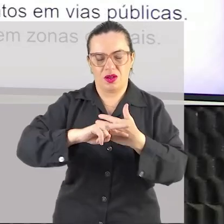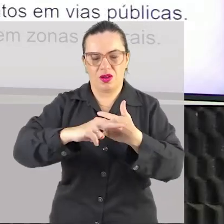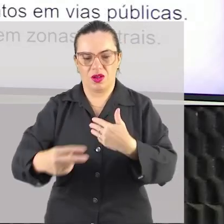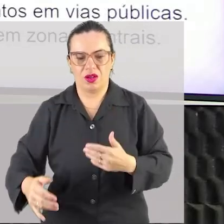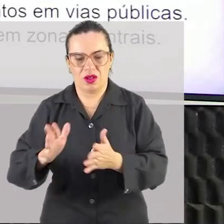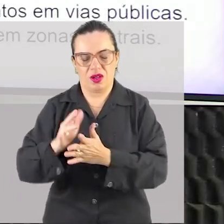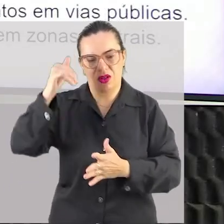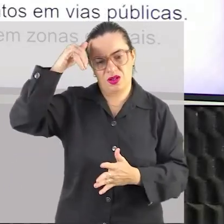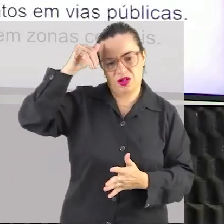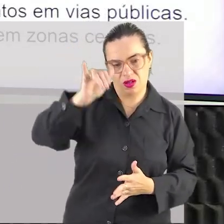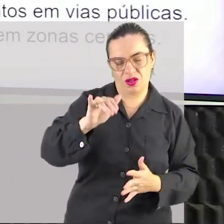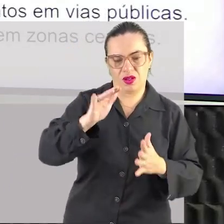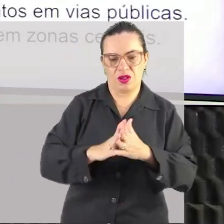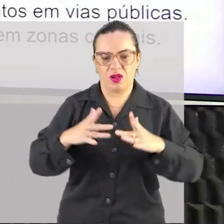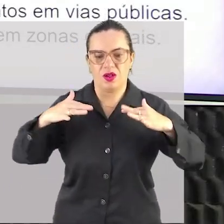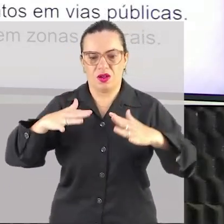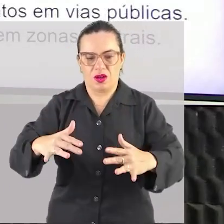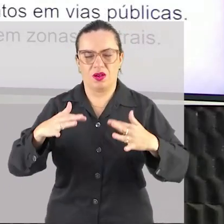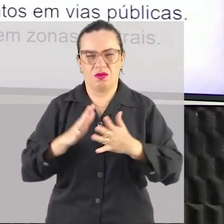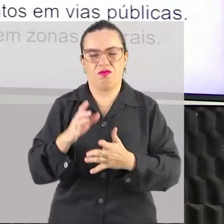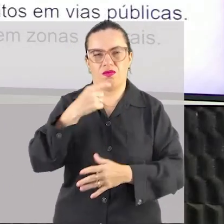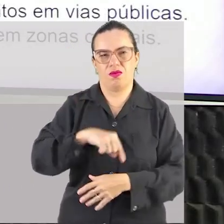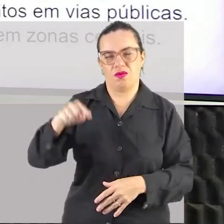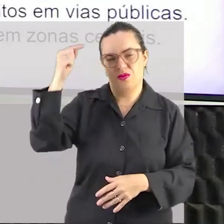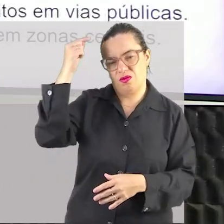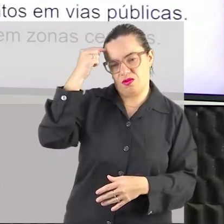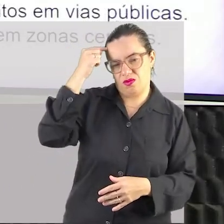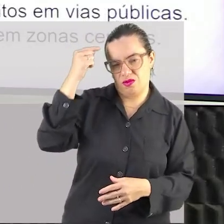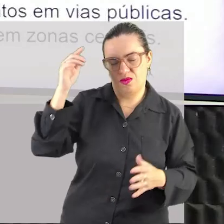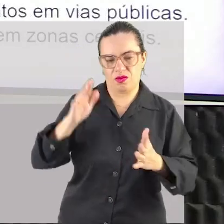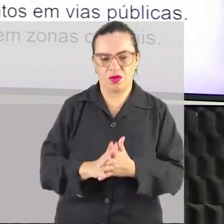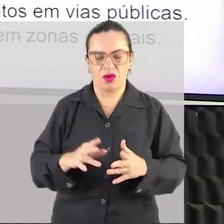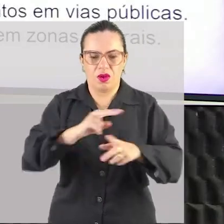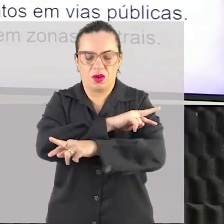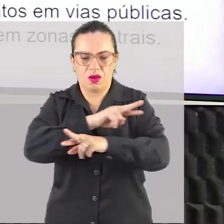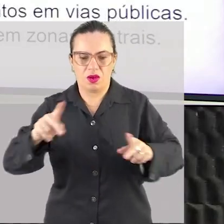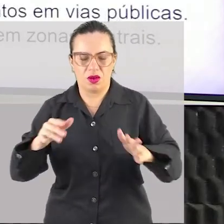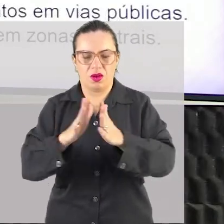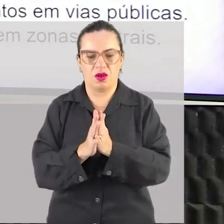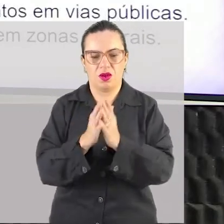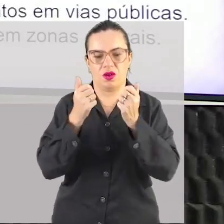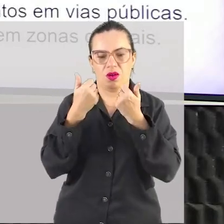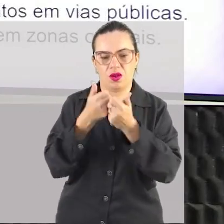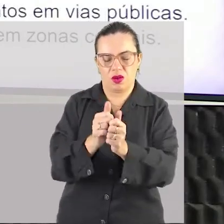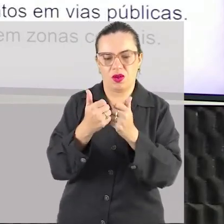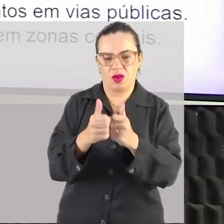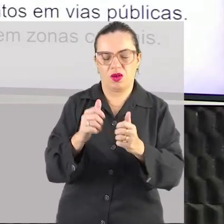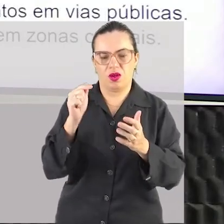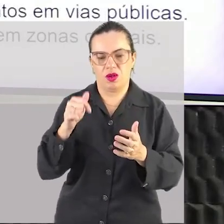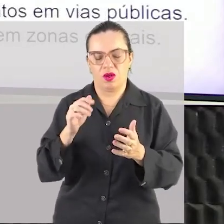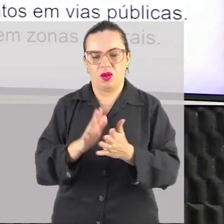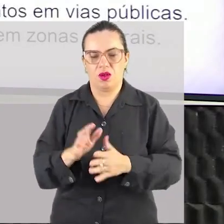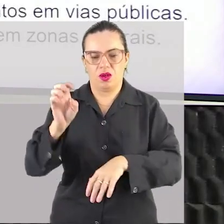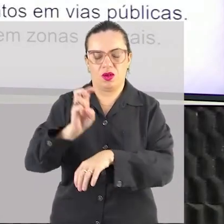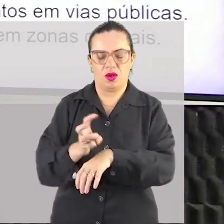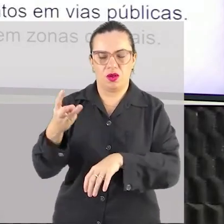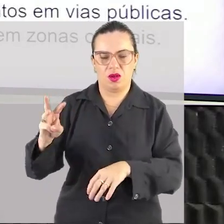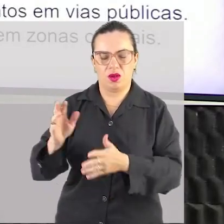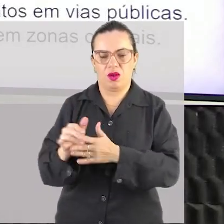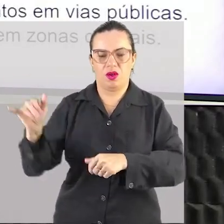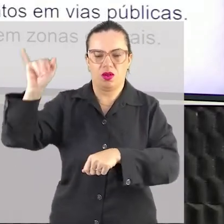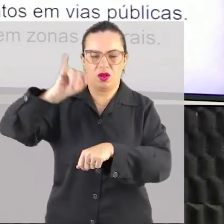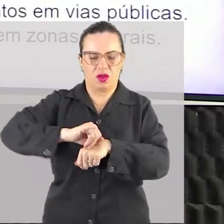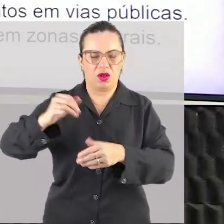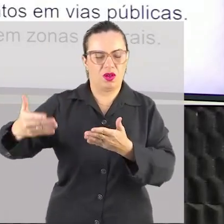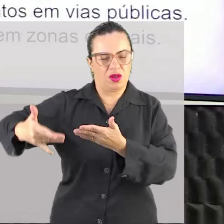ok É como por exemplo Vamos pensar aqui o transporte público do nosso Maranhão em particular aqui na nossa capital Antigamente eu tô falando assim mais ou